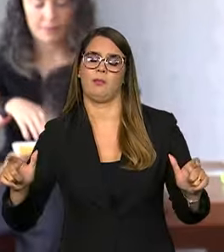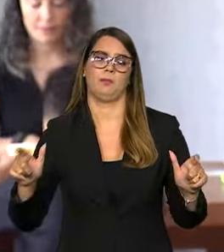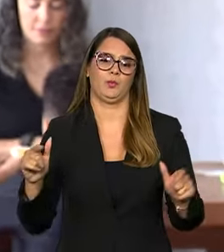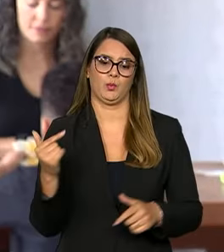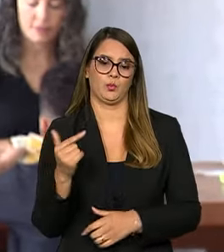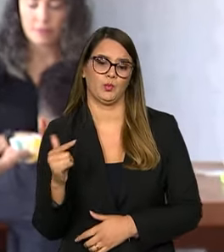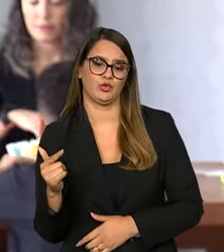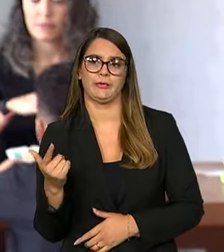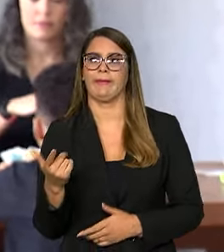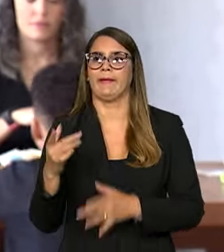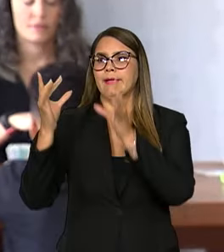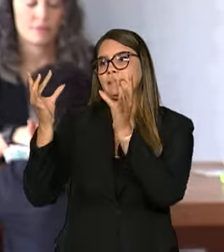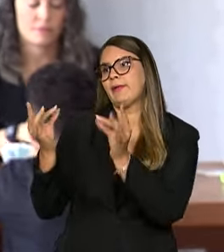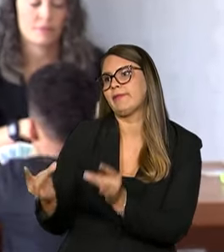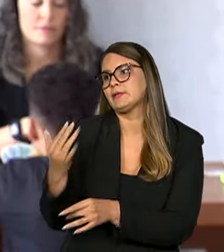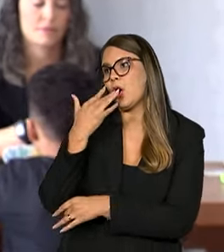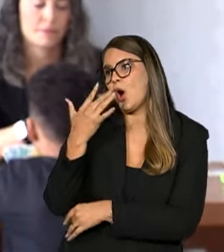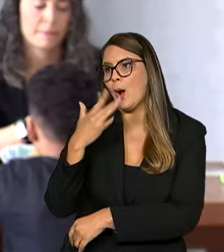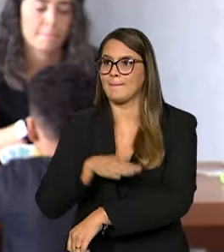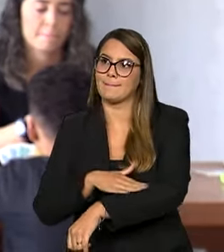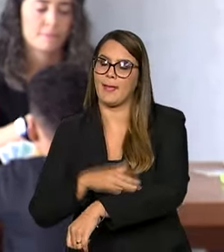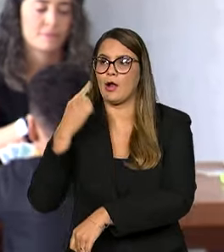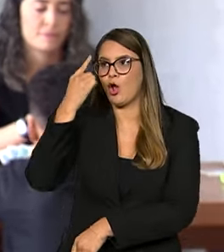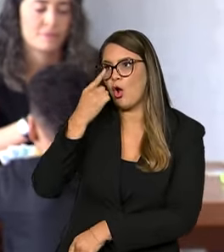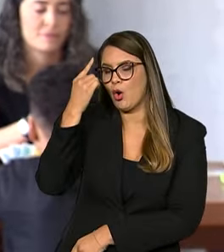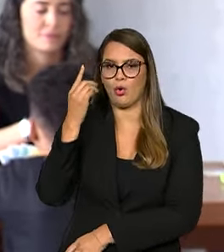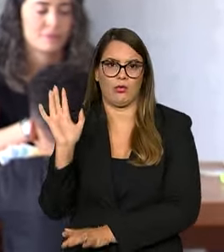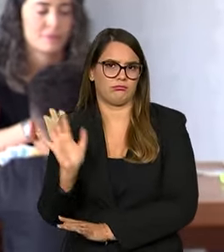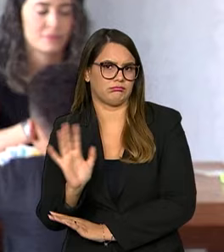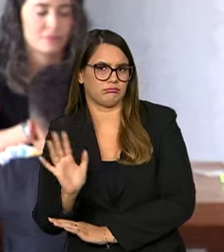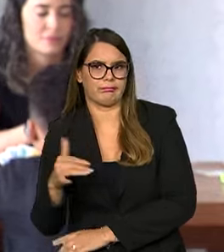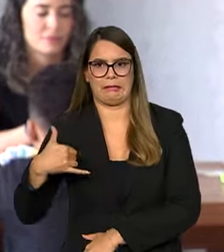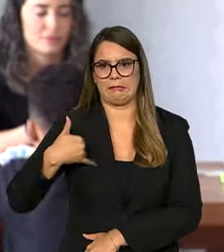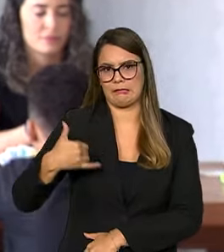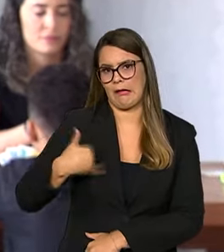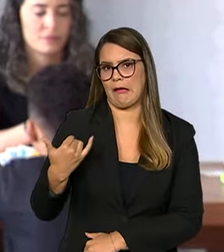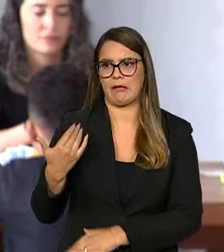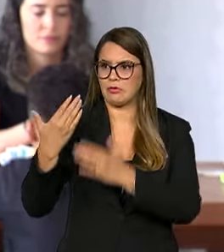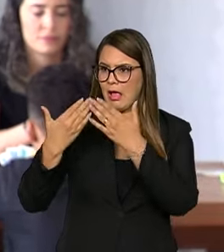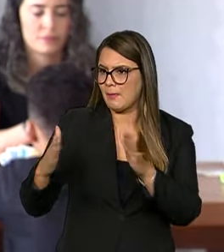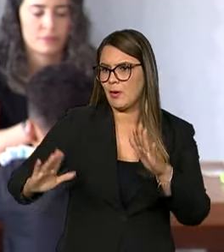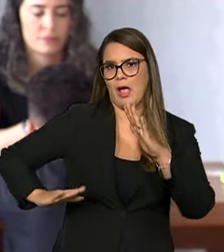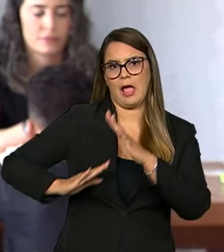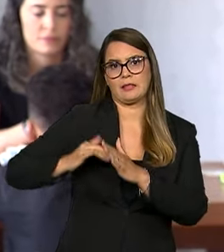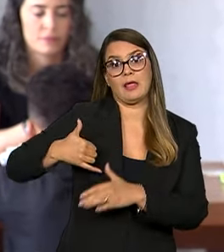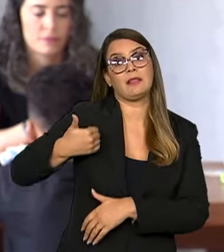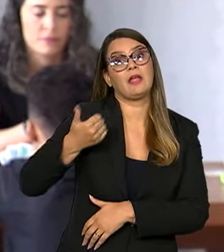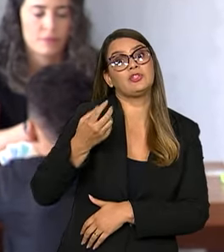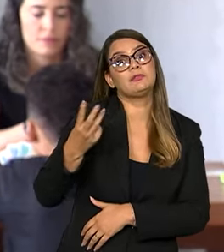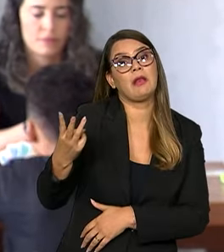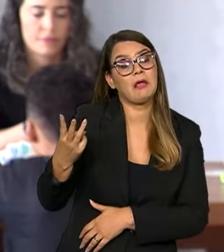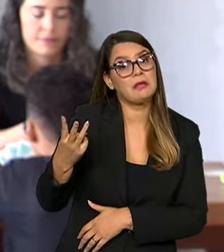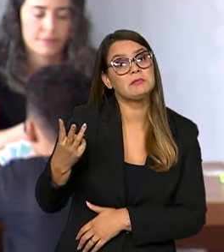tinha especificações de cor de pele, de cor de olho. A idade, a gente abriu até a idade de 13 anos,